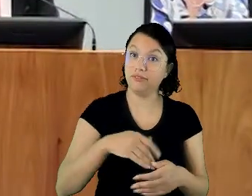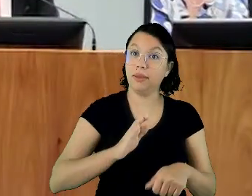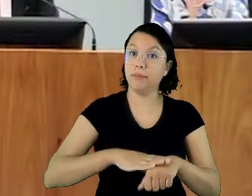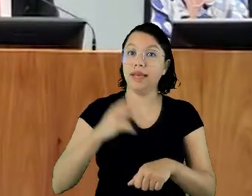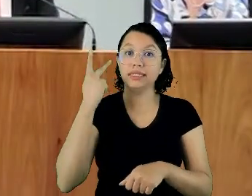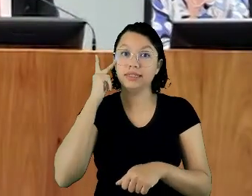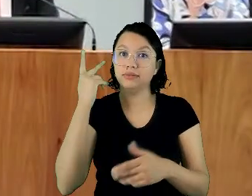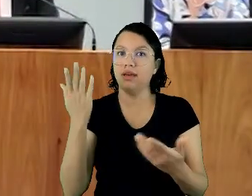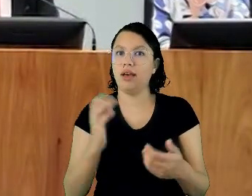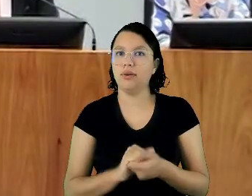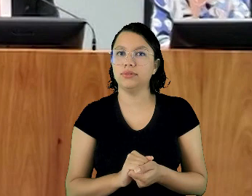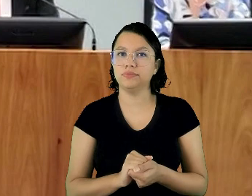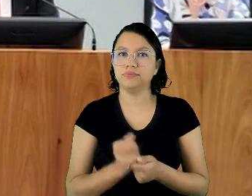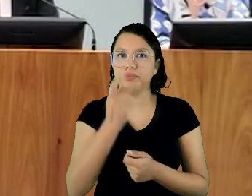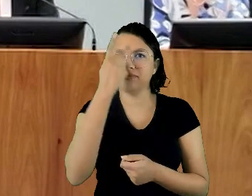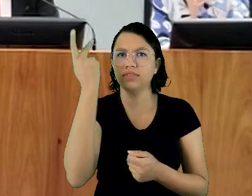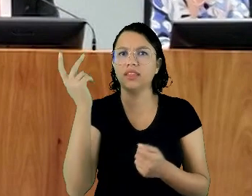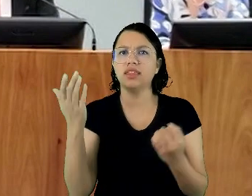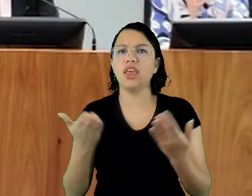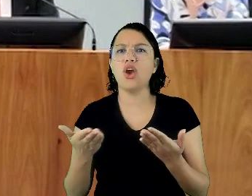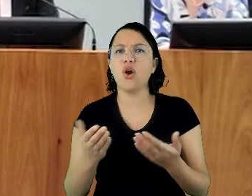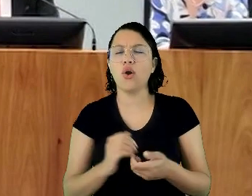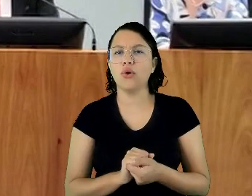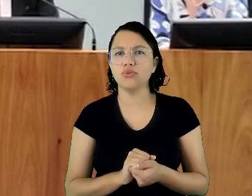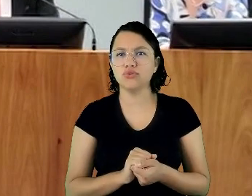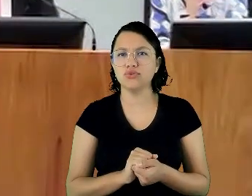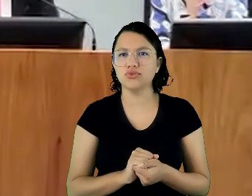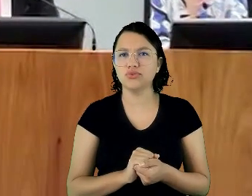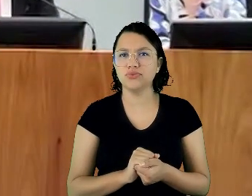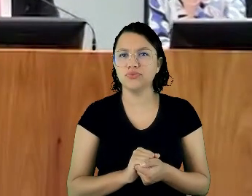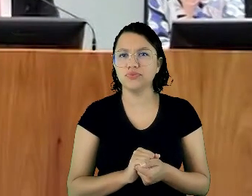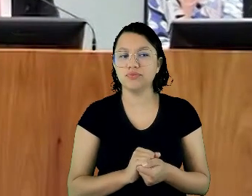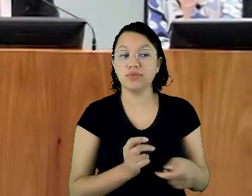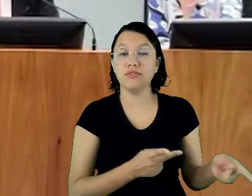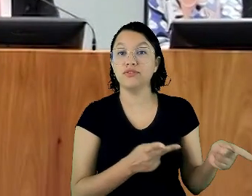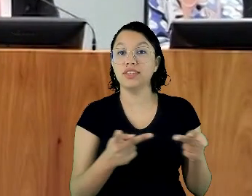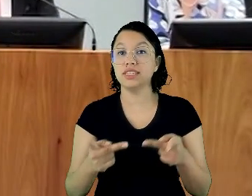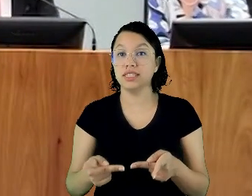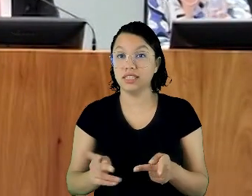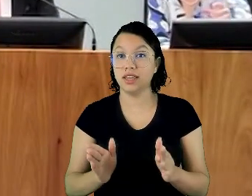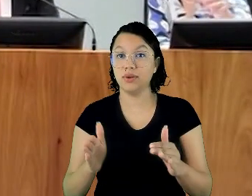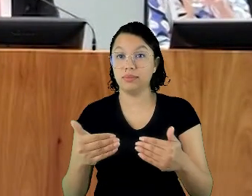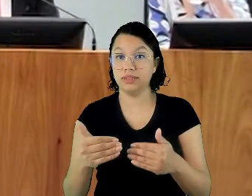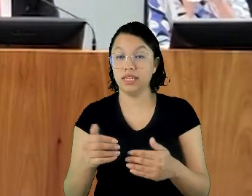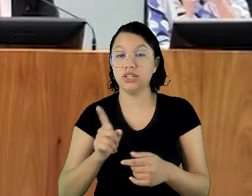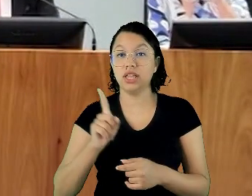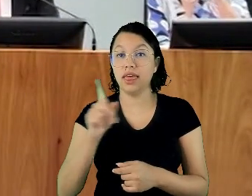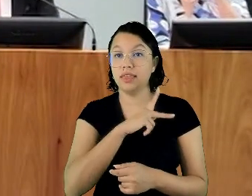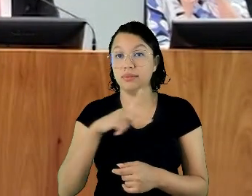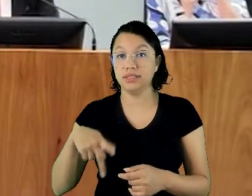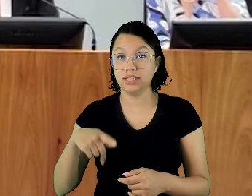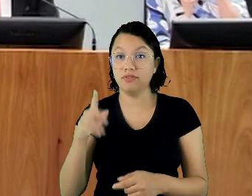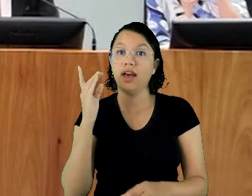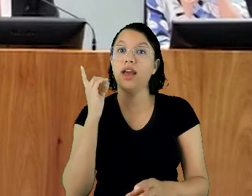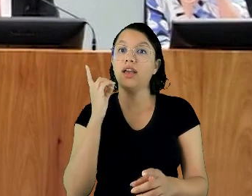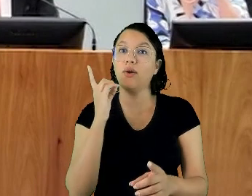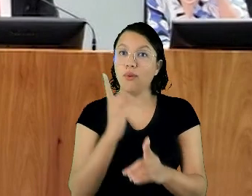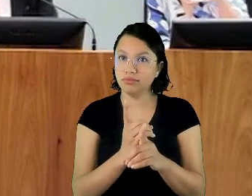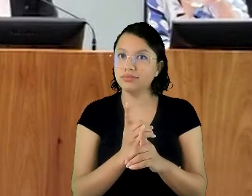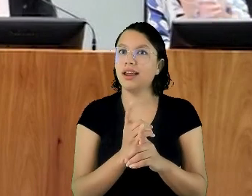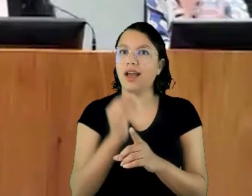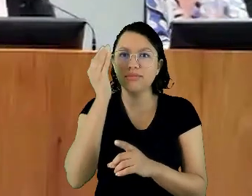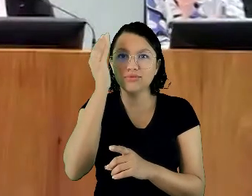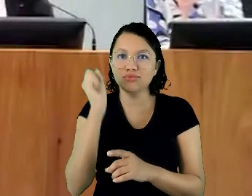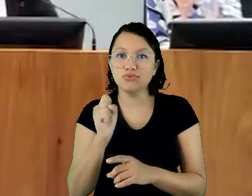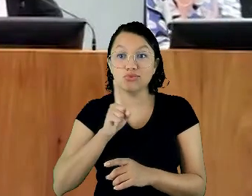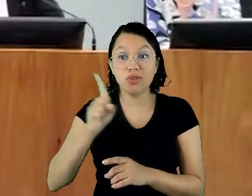Quem hoje visitar o gabinete da presidência vai encontrar o Mato Grosso do Sul lá no gabinete, a lembrar